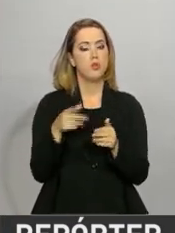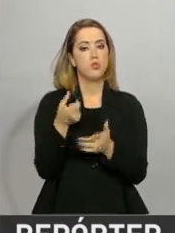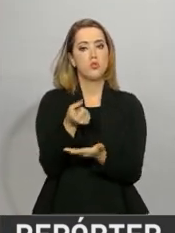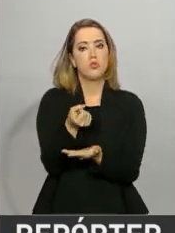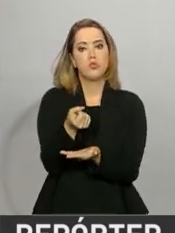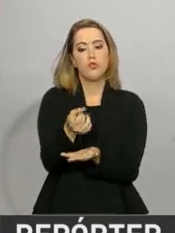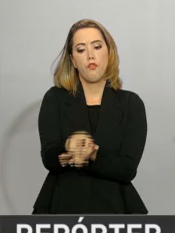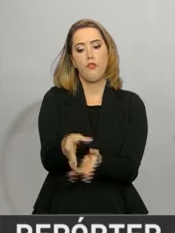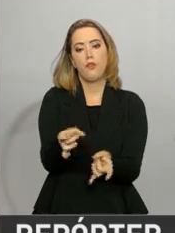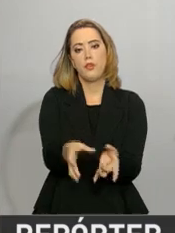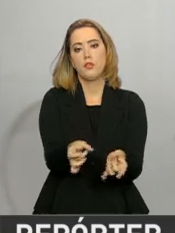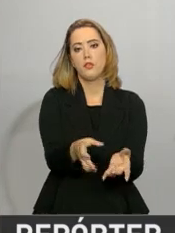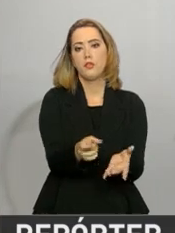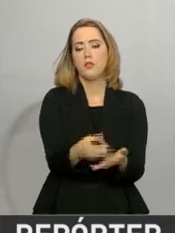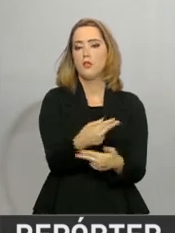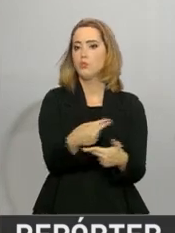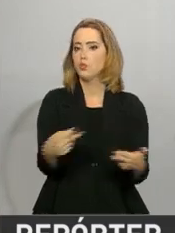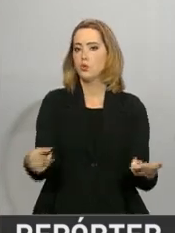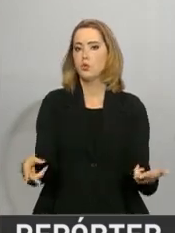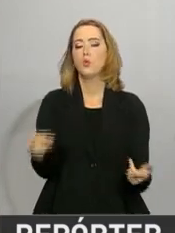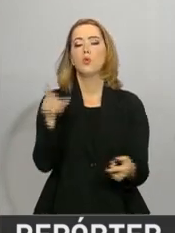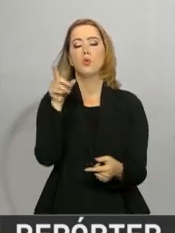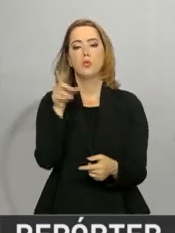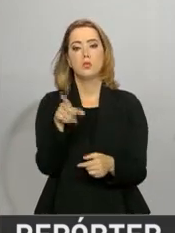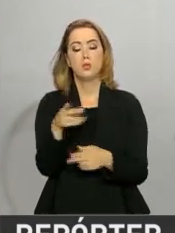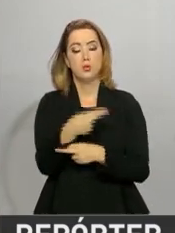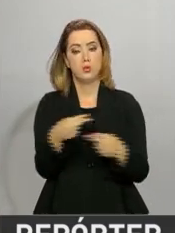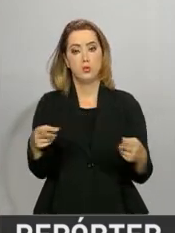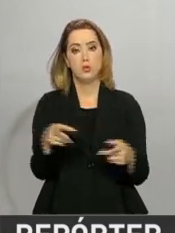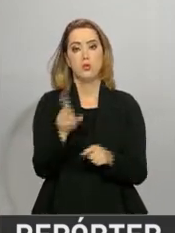defesa, que indubitavelmente é o maior que existe no